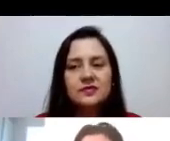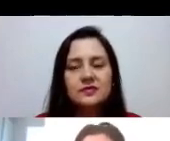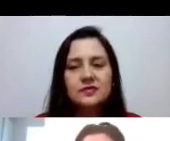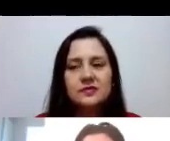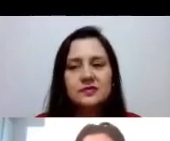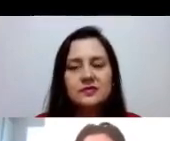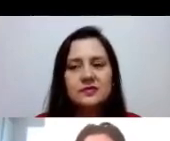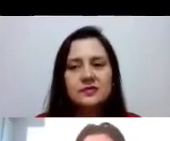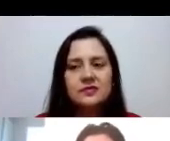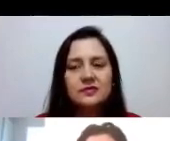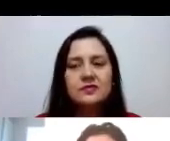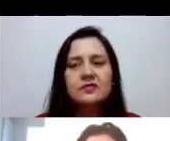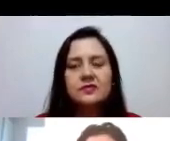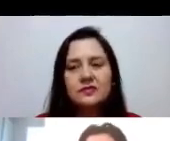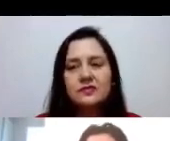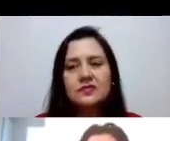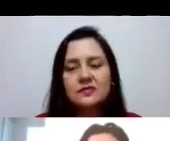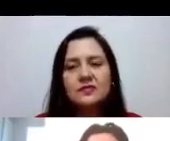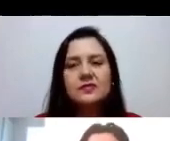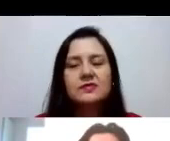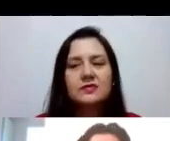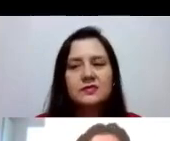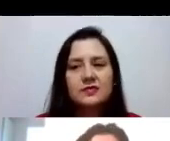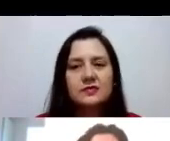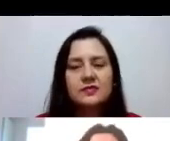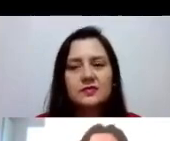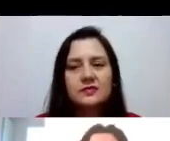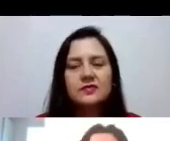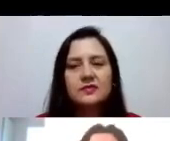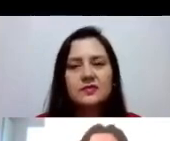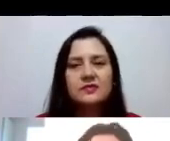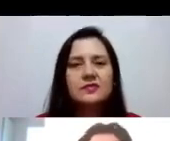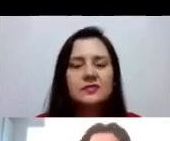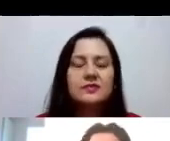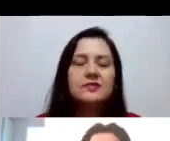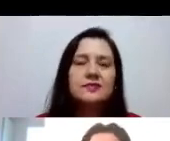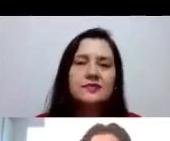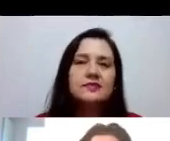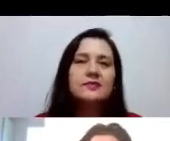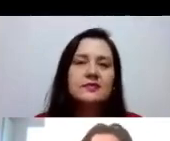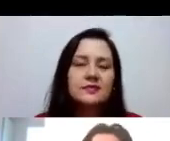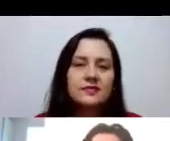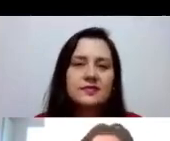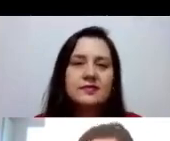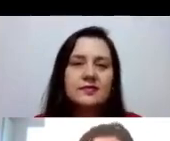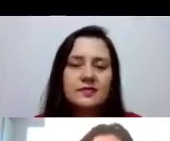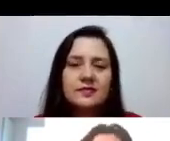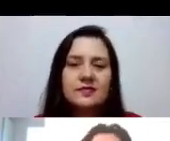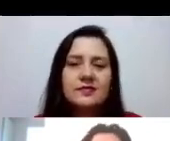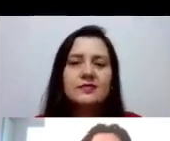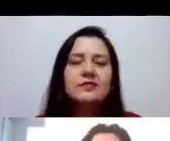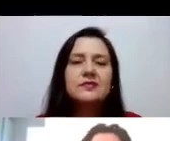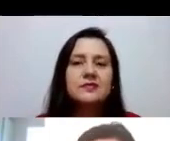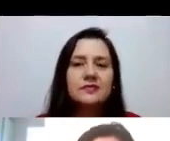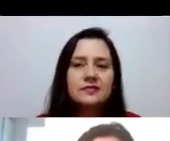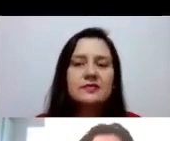ou qualquer outro cargo em comissão que você possa ocupar, você tem que pensar o seguinte, você tem pessoas que estão dependendo da sua atitude,